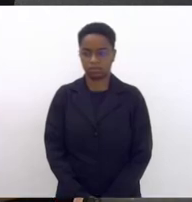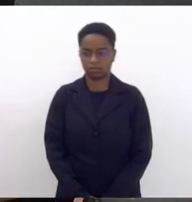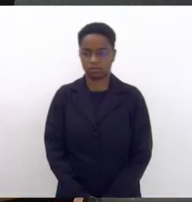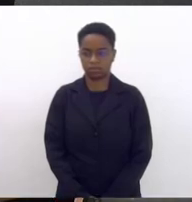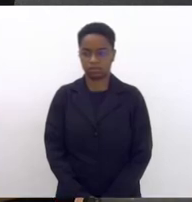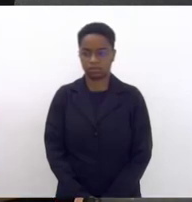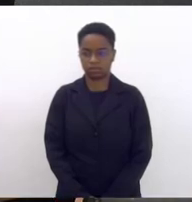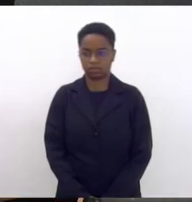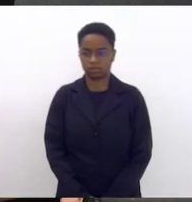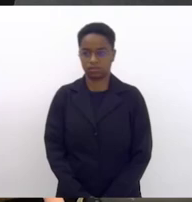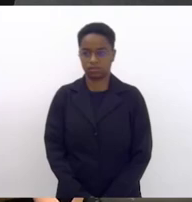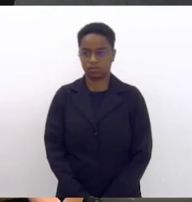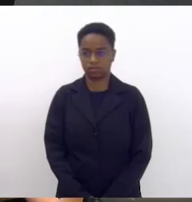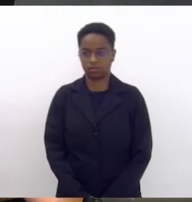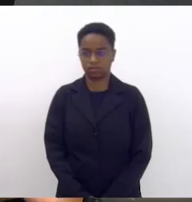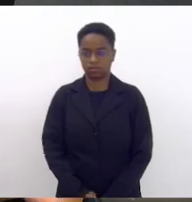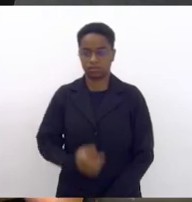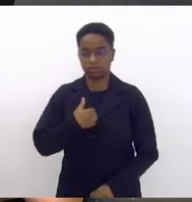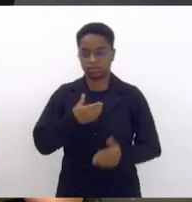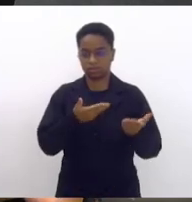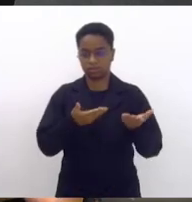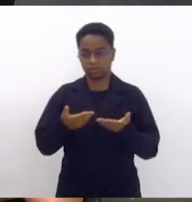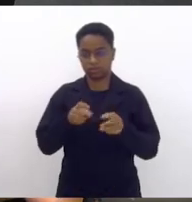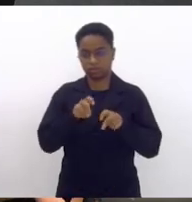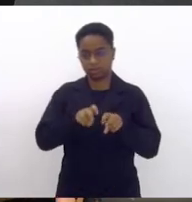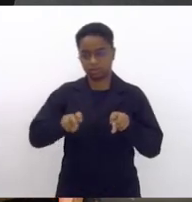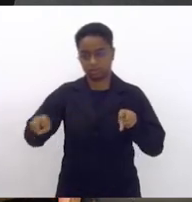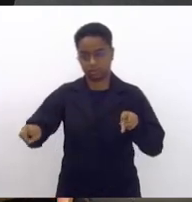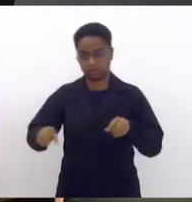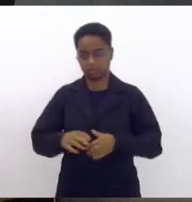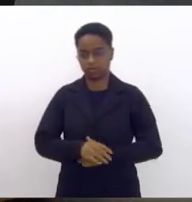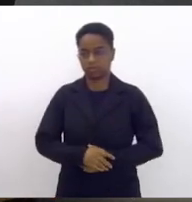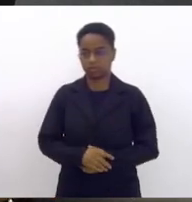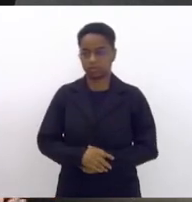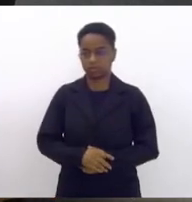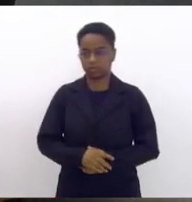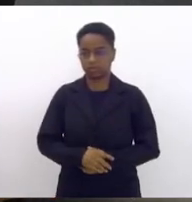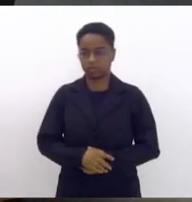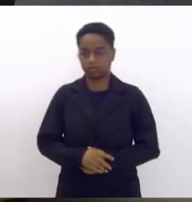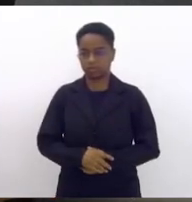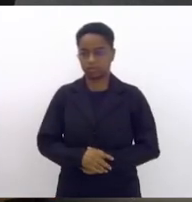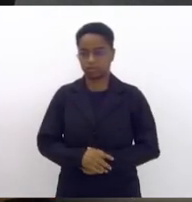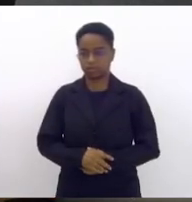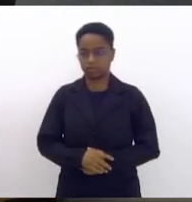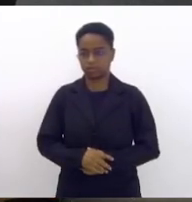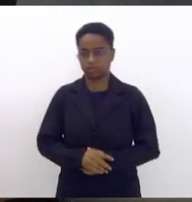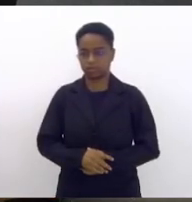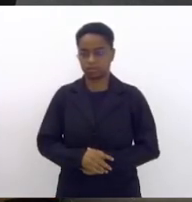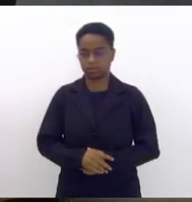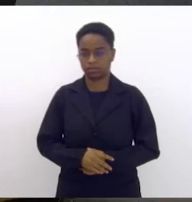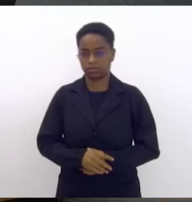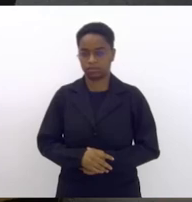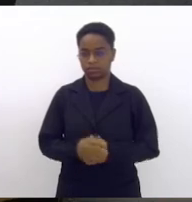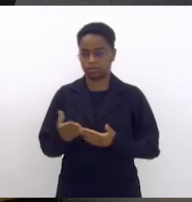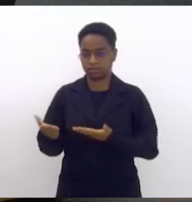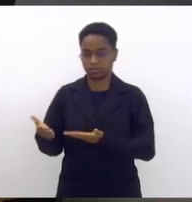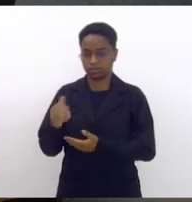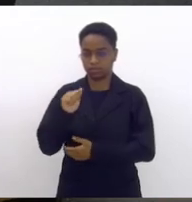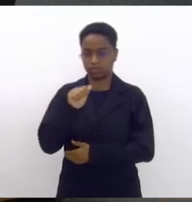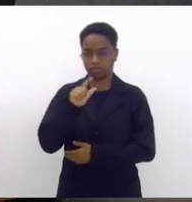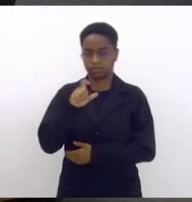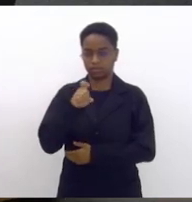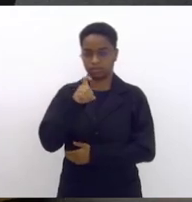eh para compor a mesa de trabalhos convido Excelentíssimo Senhor Alexandre